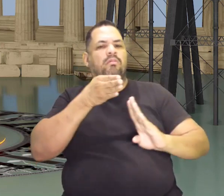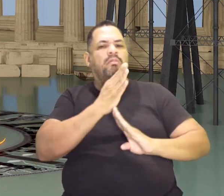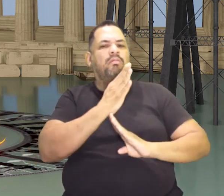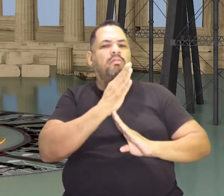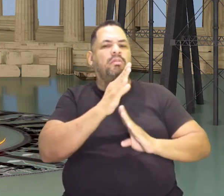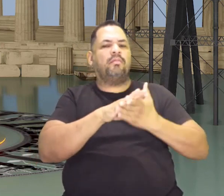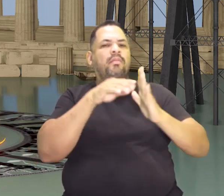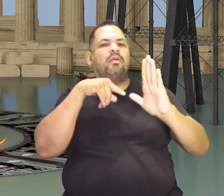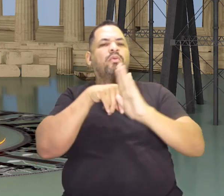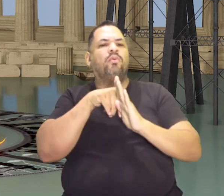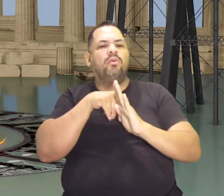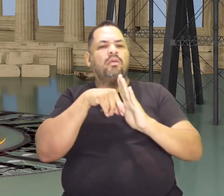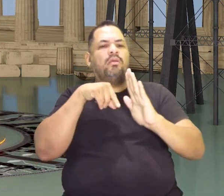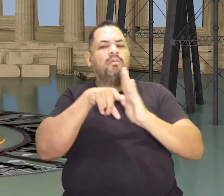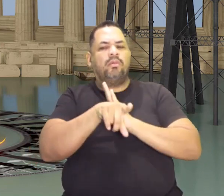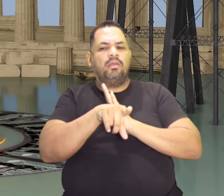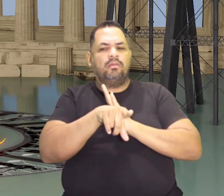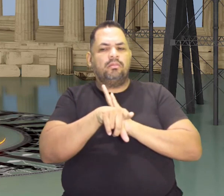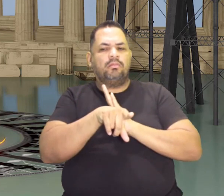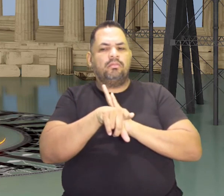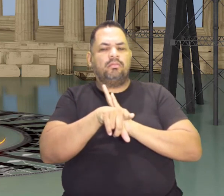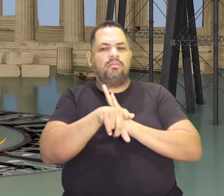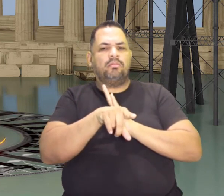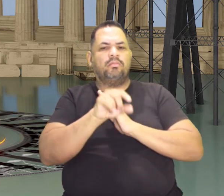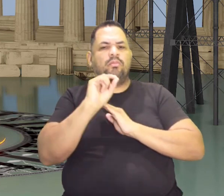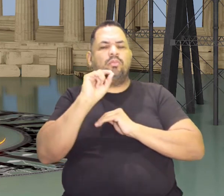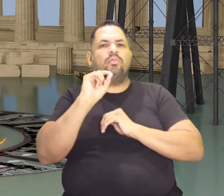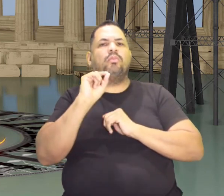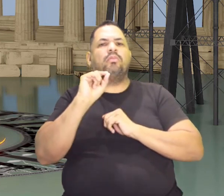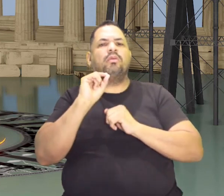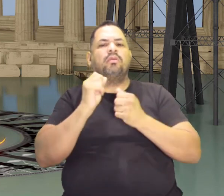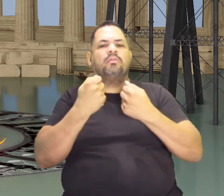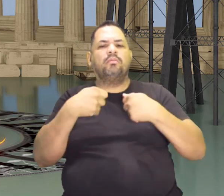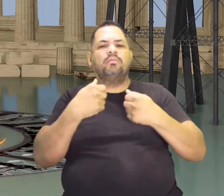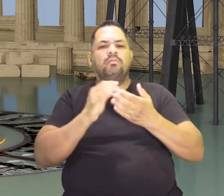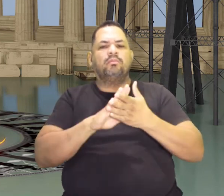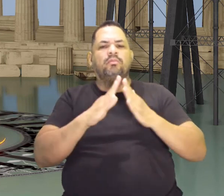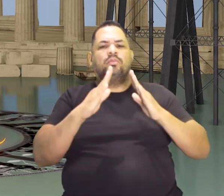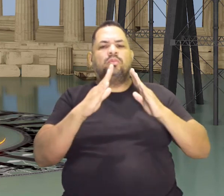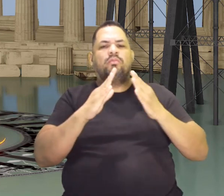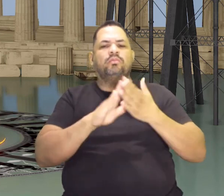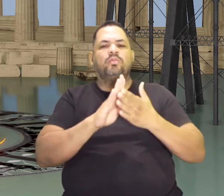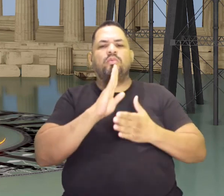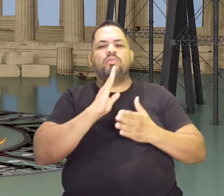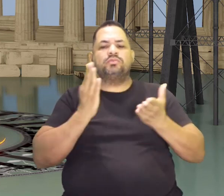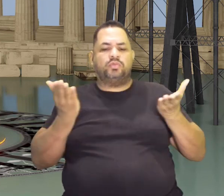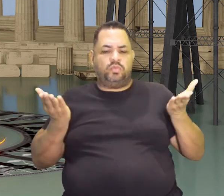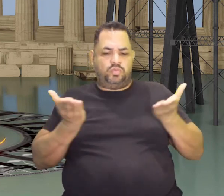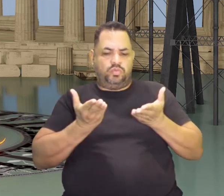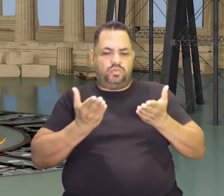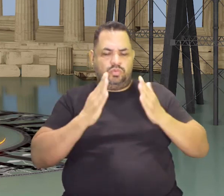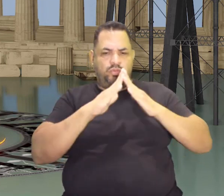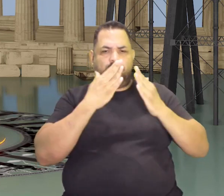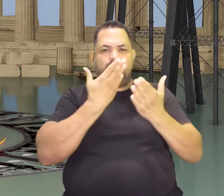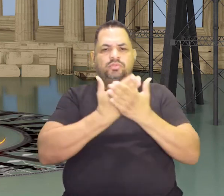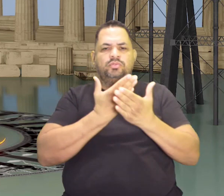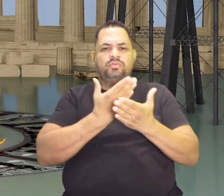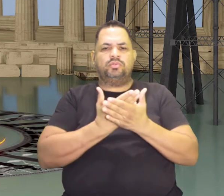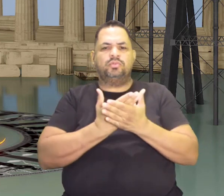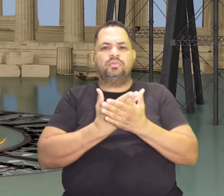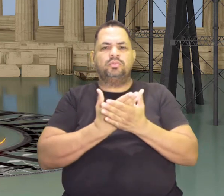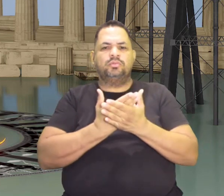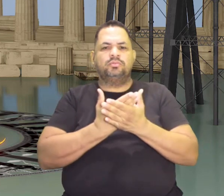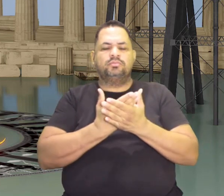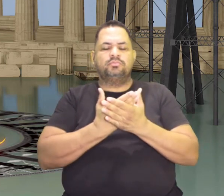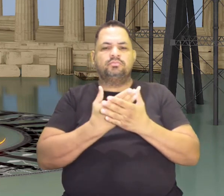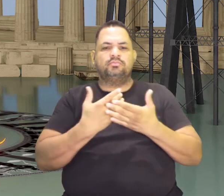se pergunte, é bom isso daí. O que é possível conhecer aqui na escola? E agora? Não precisa